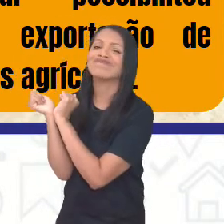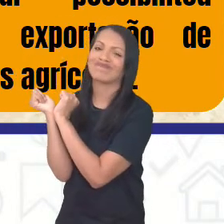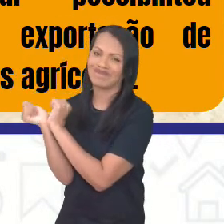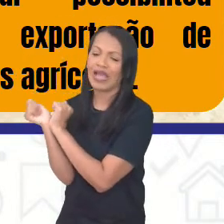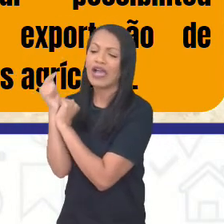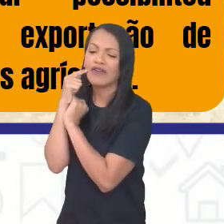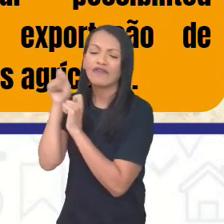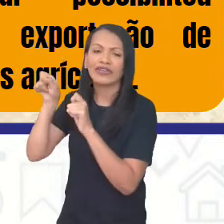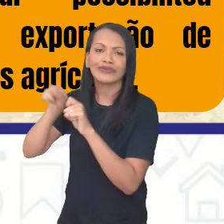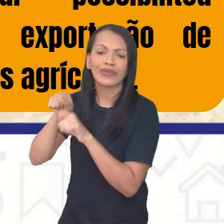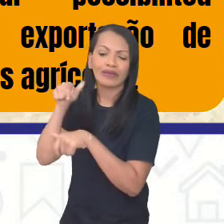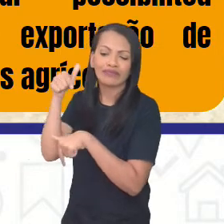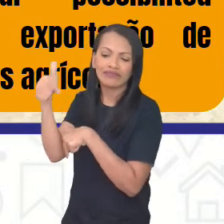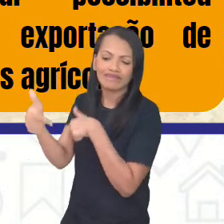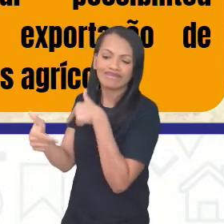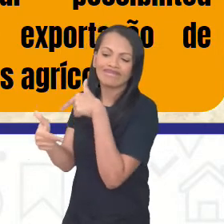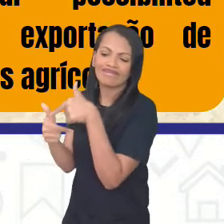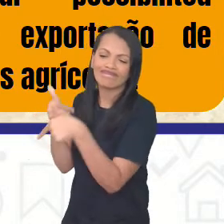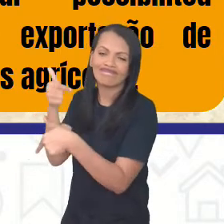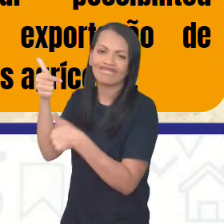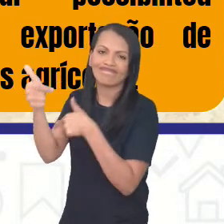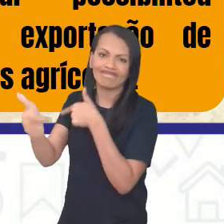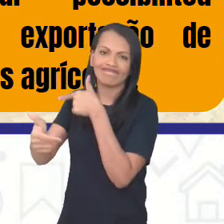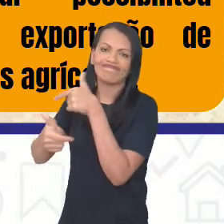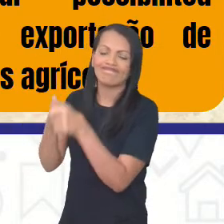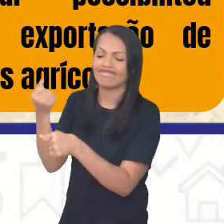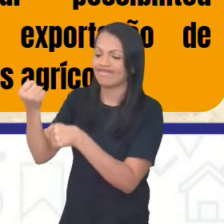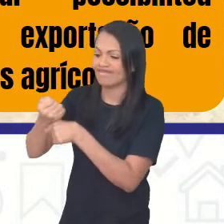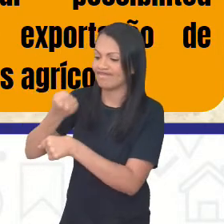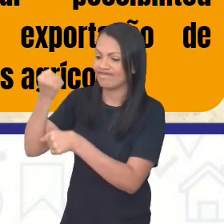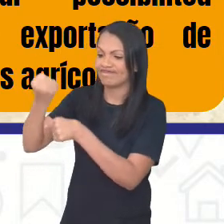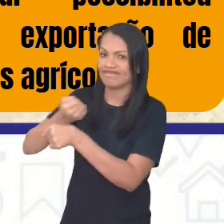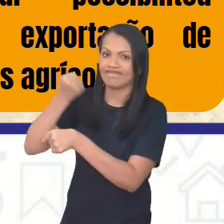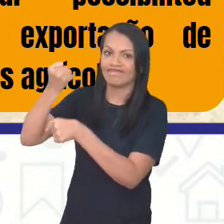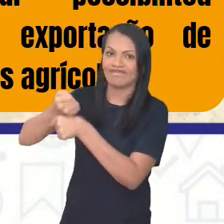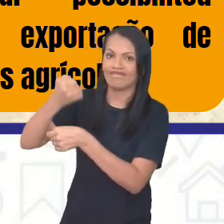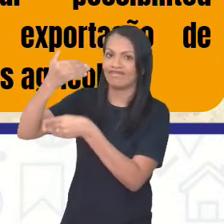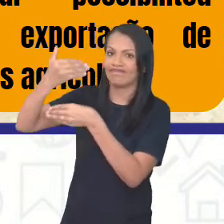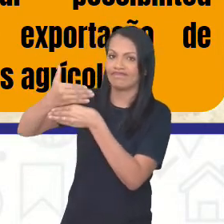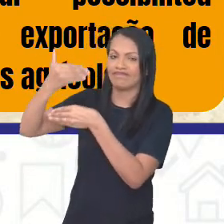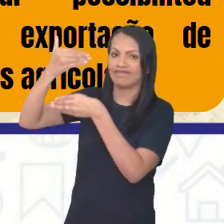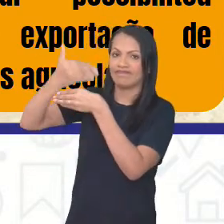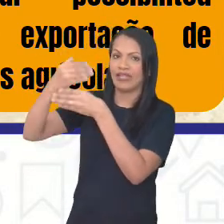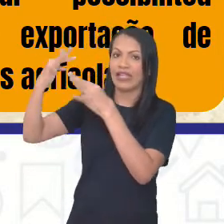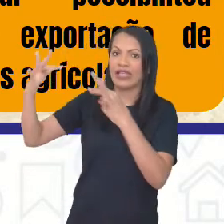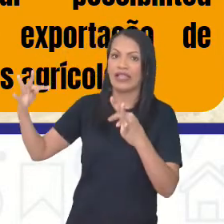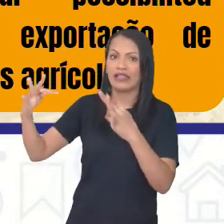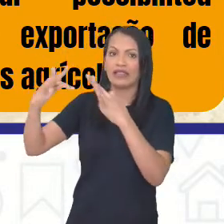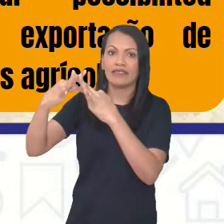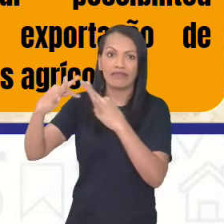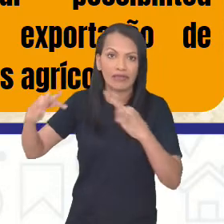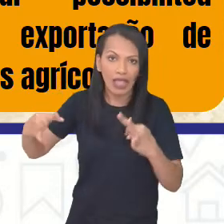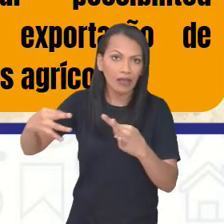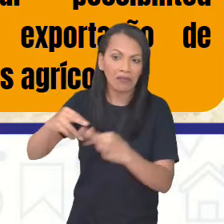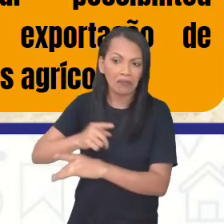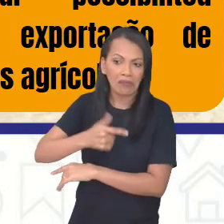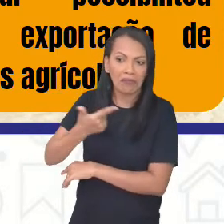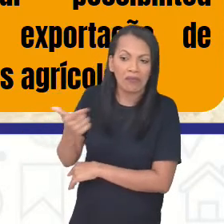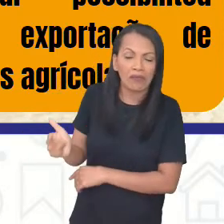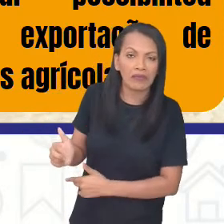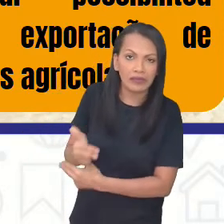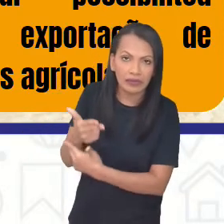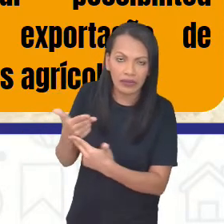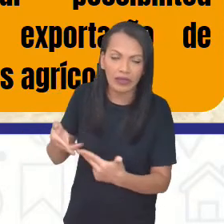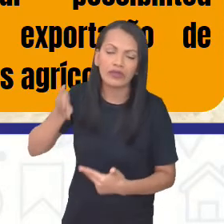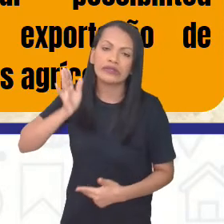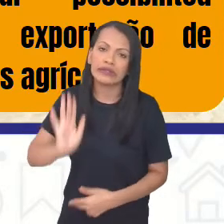para realizar trabalhos, né, construção de templos, de outras coisas. Então isso já é um exemplo